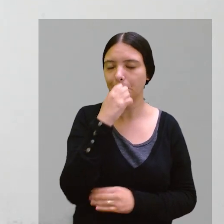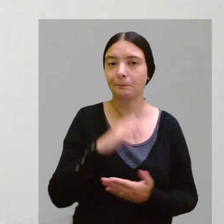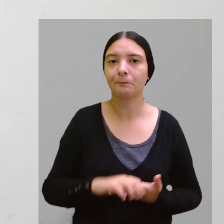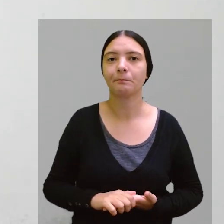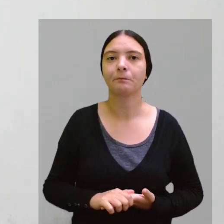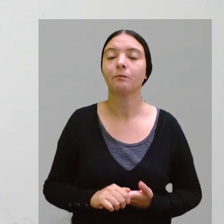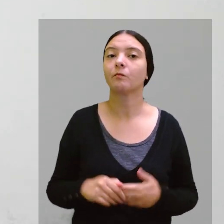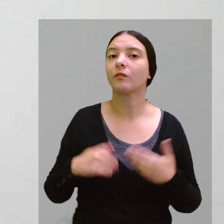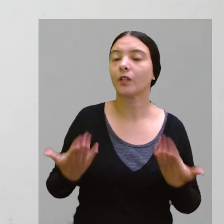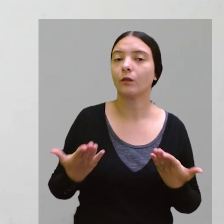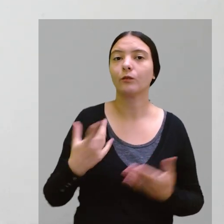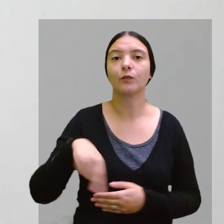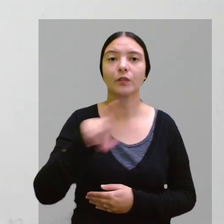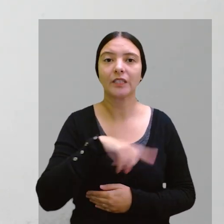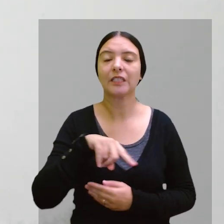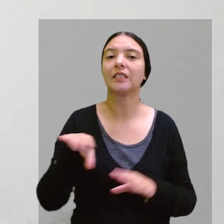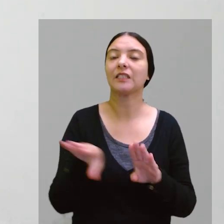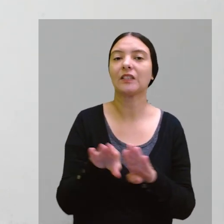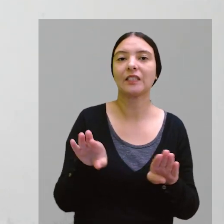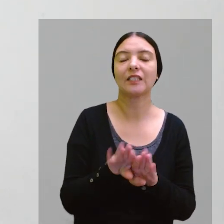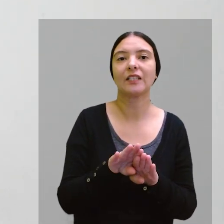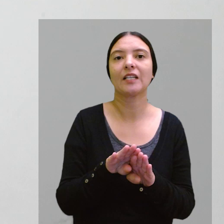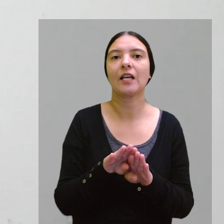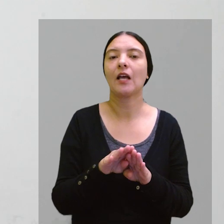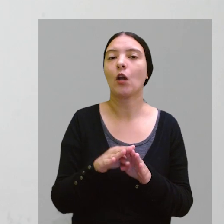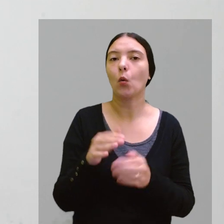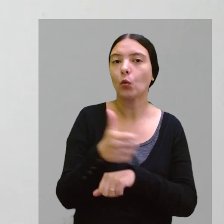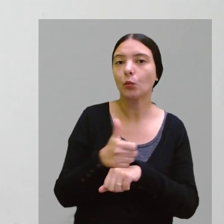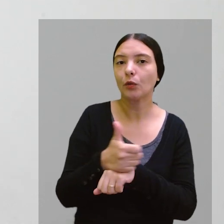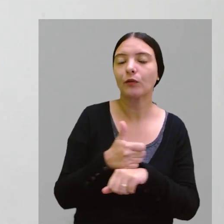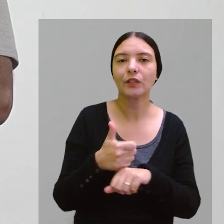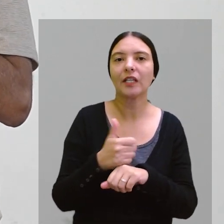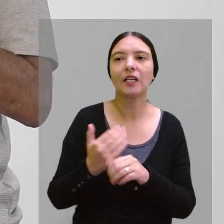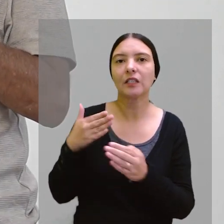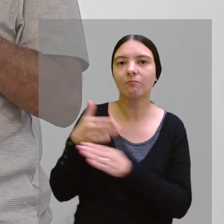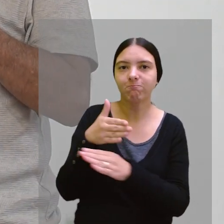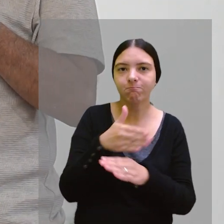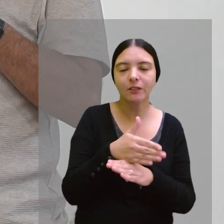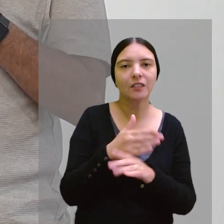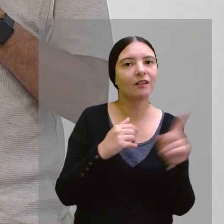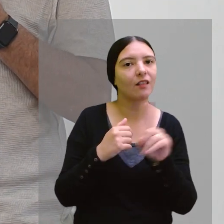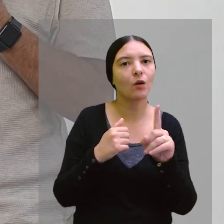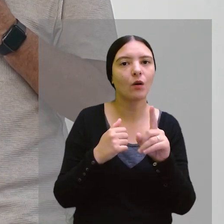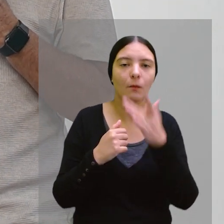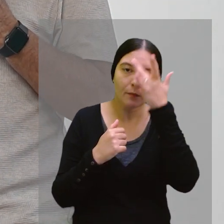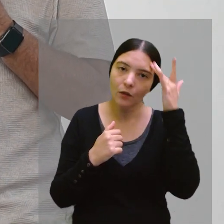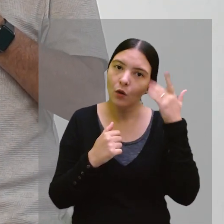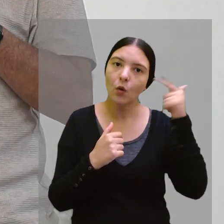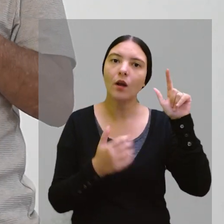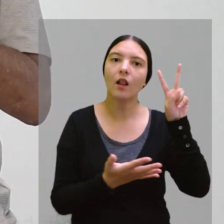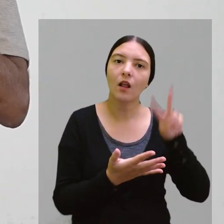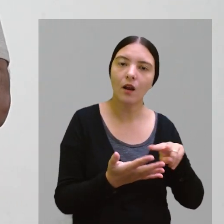Então, em vez de vocês pegarem o mercado que está abrindo agora, não. Estão preferindo as pessoas que leram